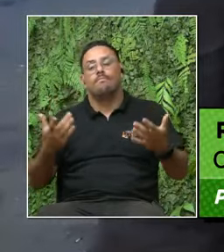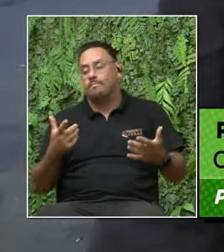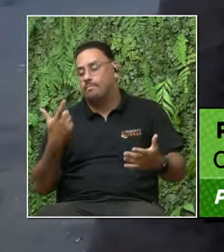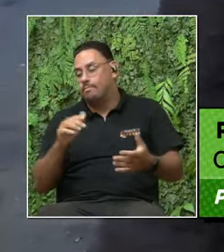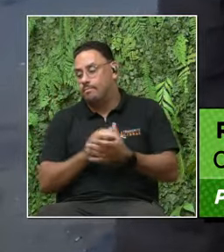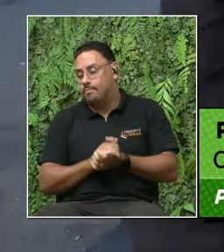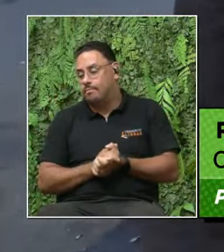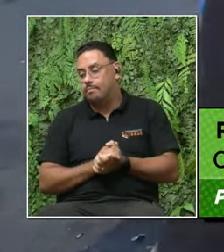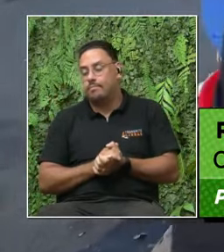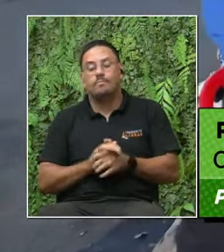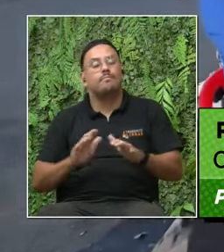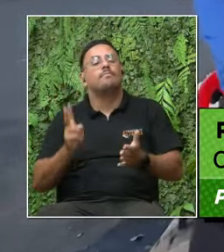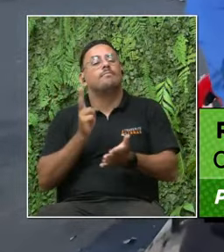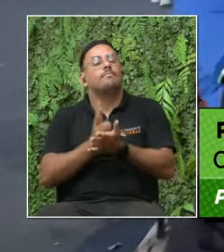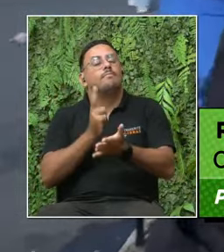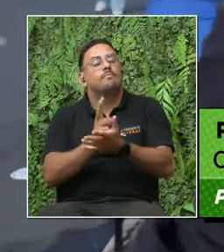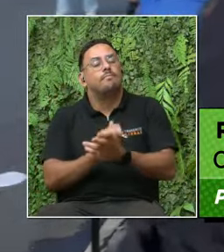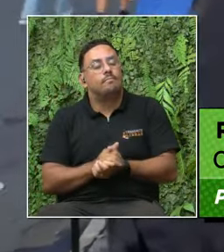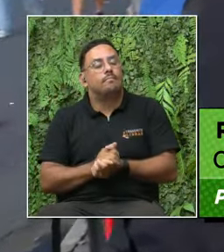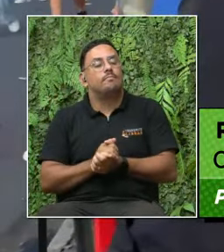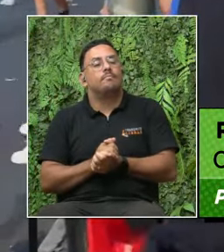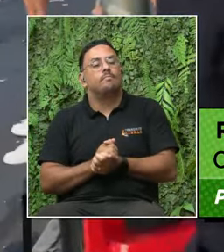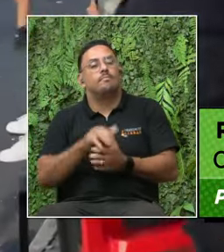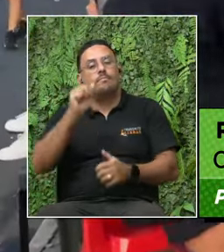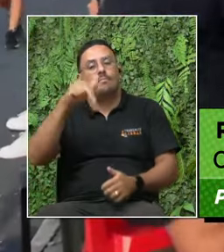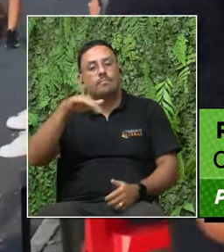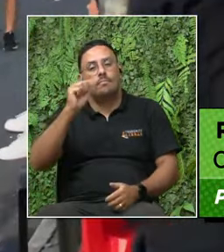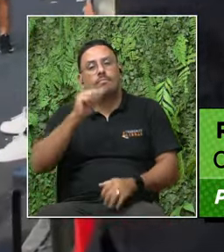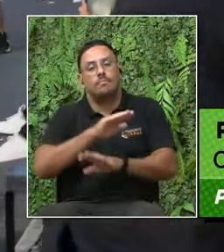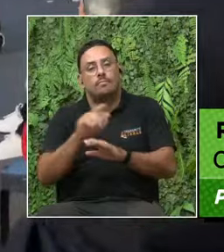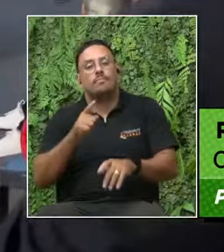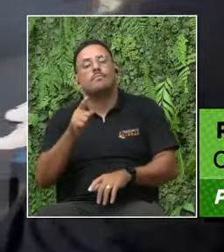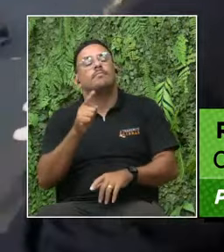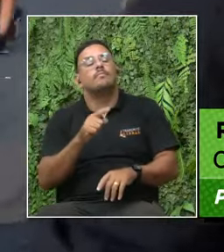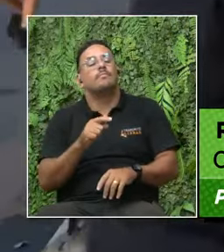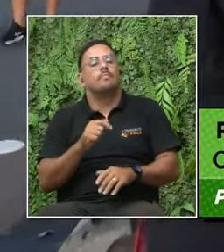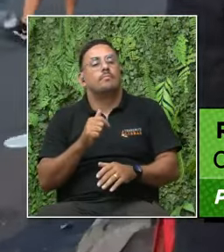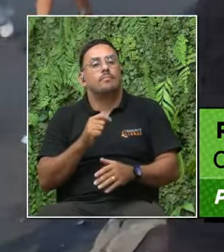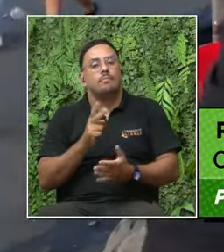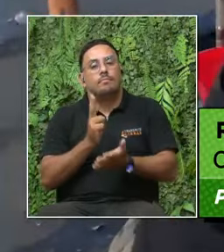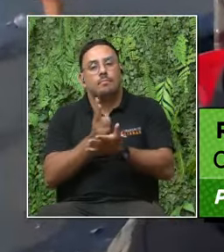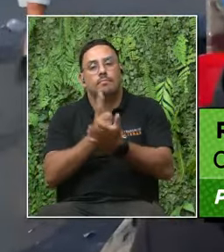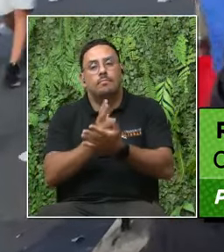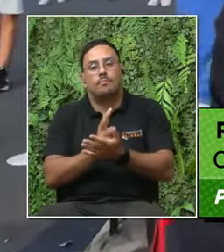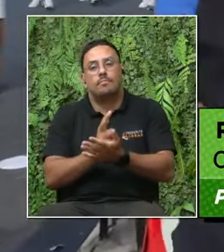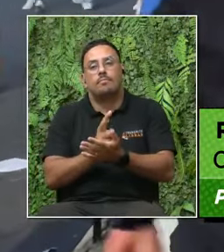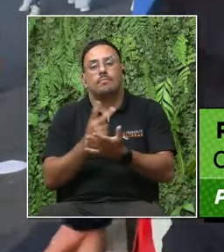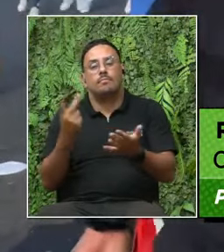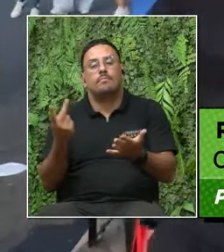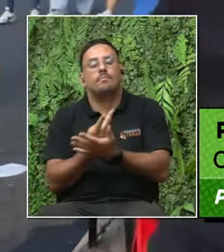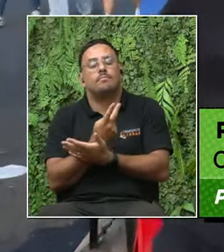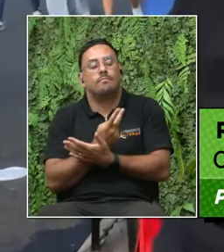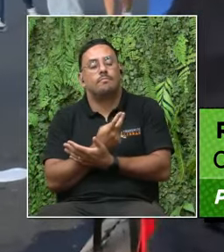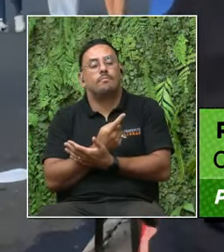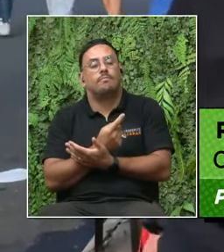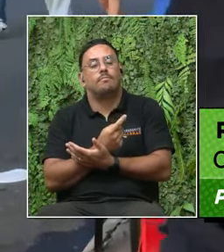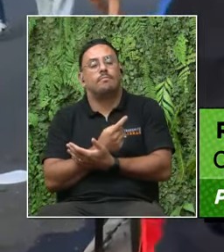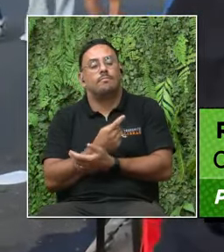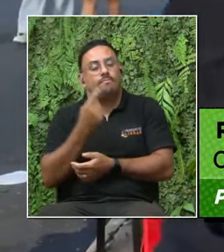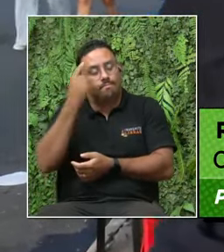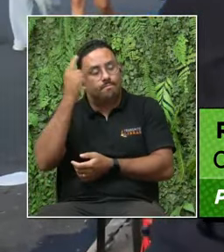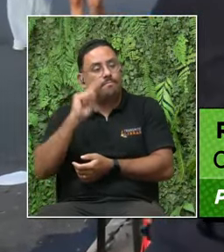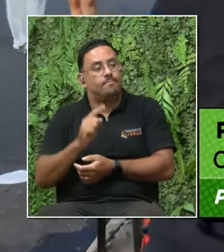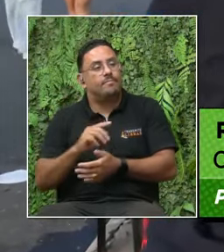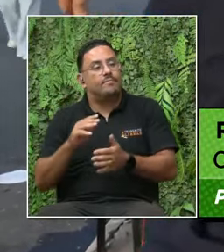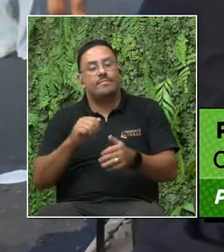Não era só manter como é que é seu nome Ana Ô Ana que só manter o resultado que que aconteceu não sei